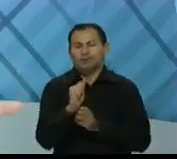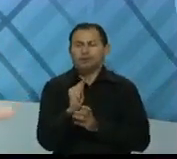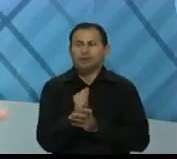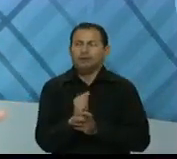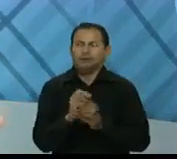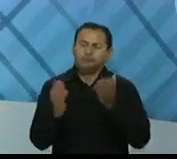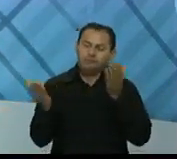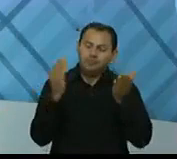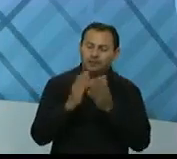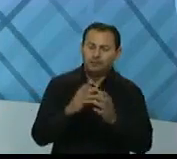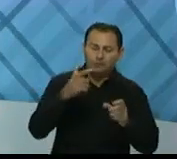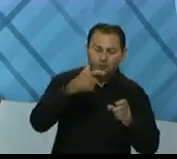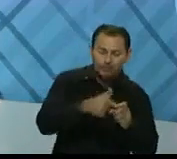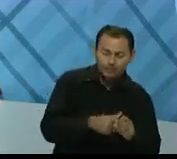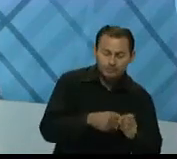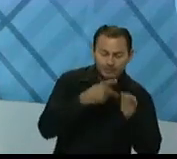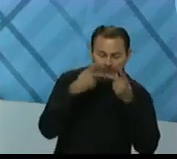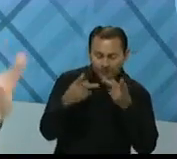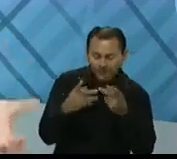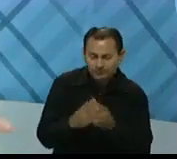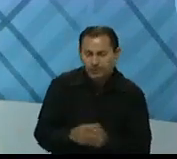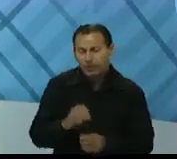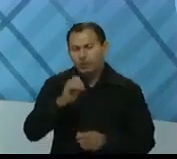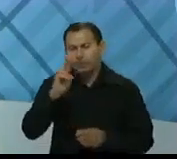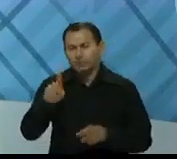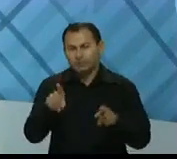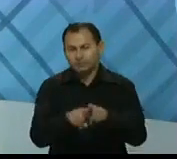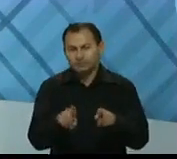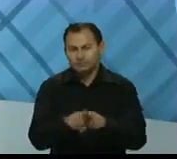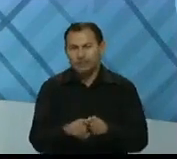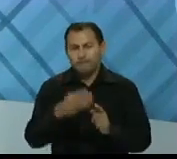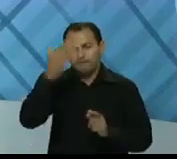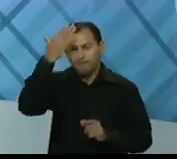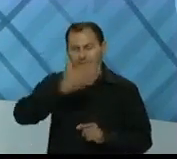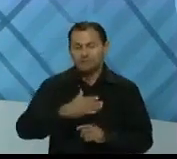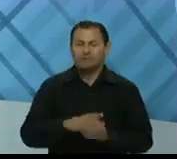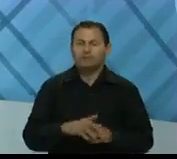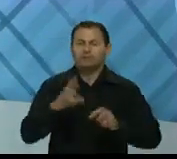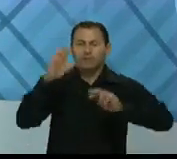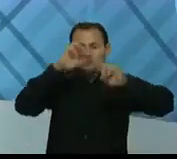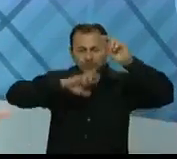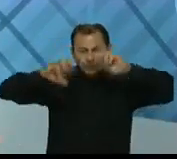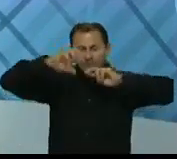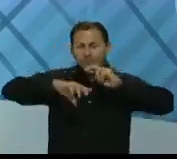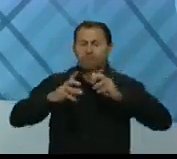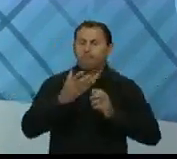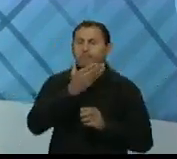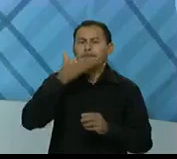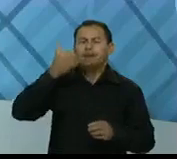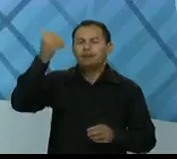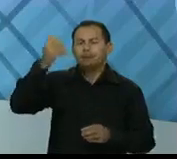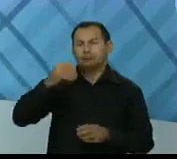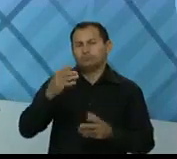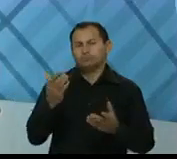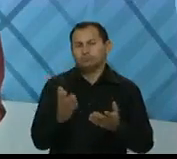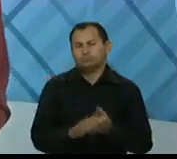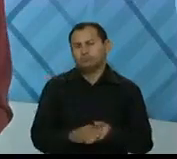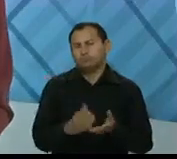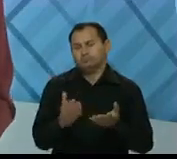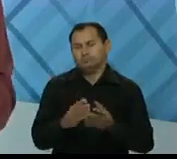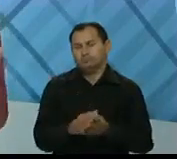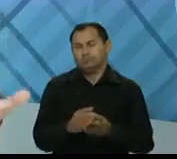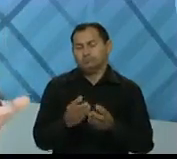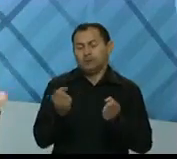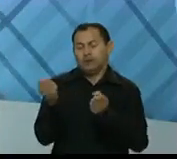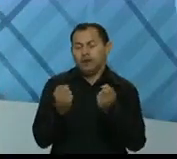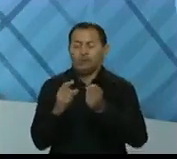com relação ao combustível, que foi falado, ou ainda as situações aqui presentes, para analisar o que compensa mais um carro